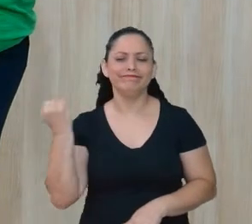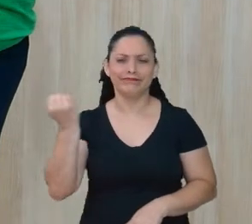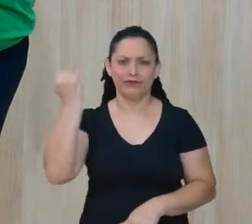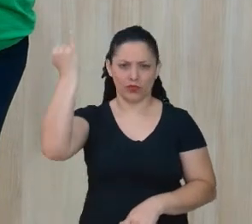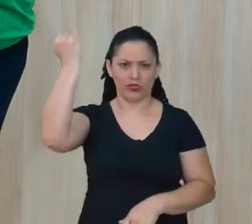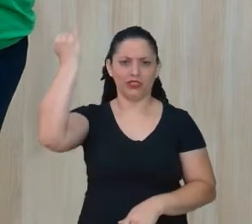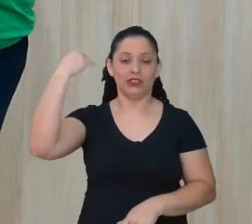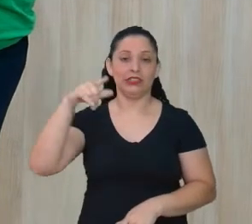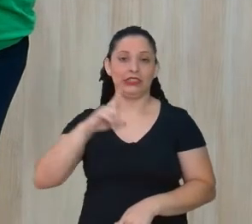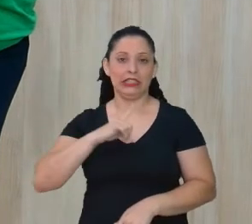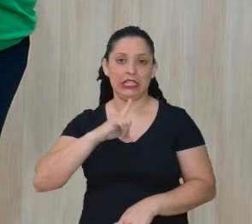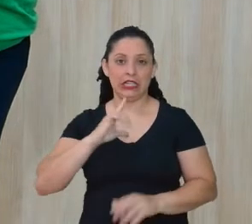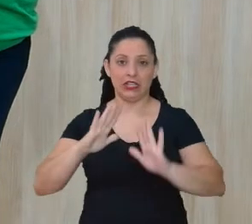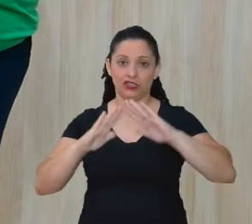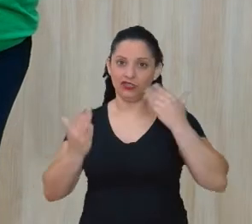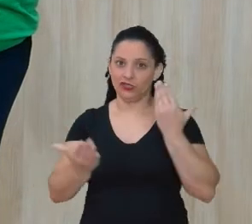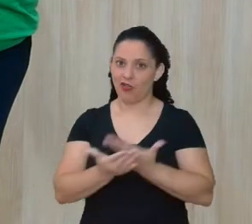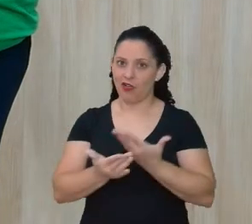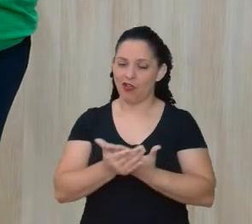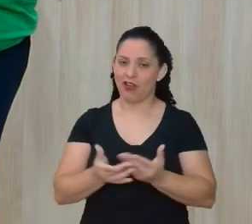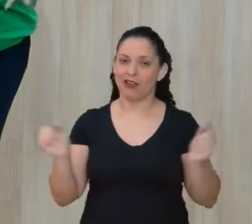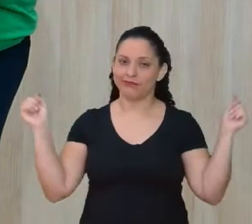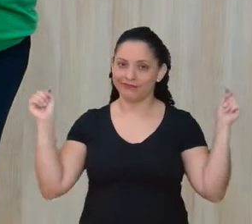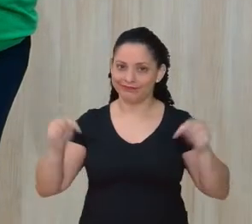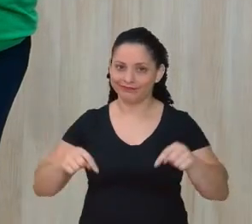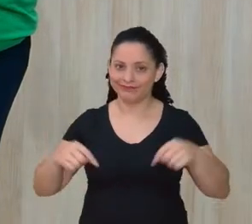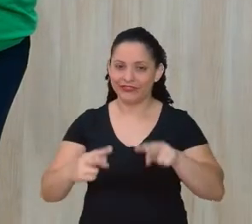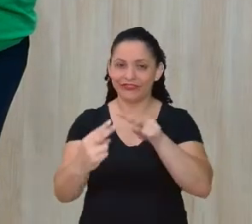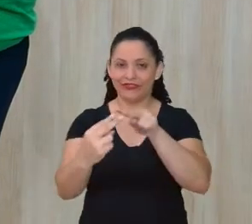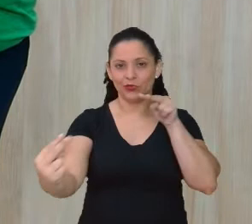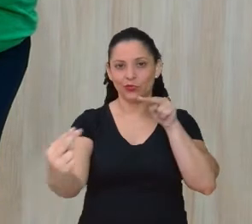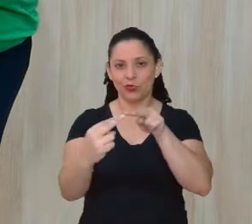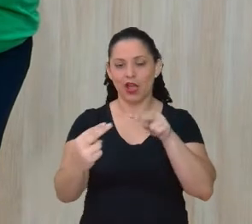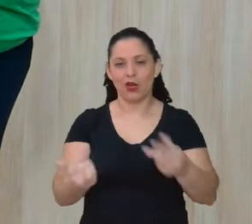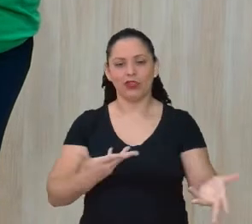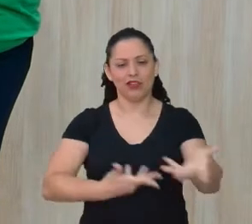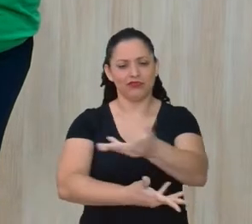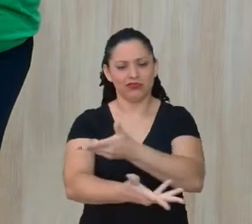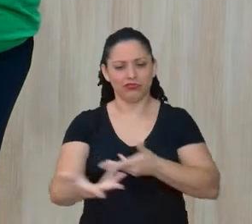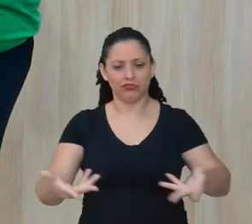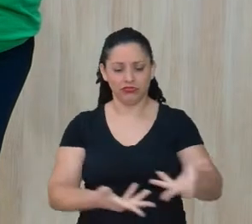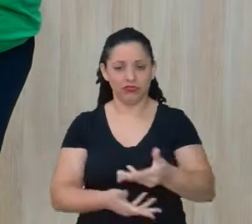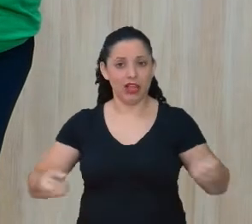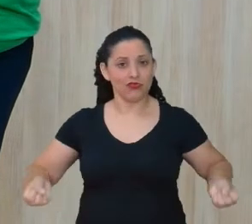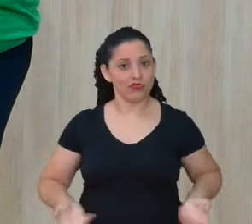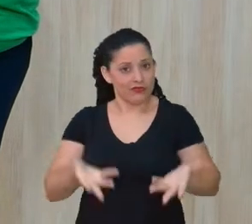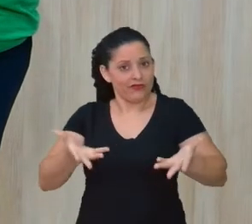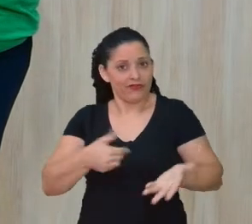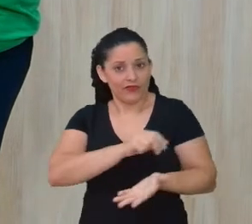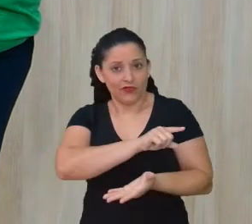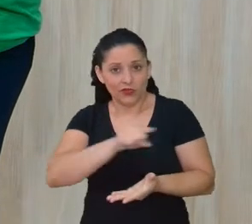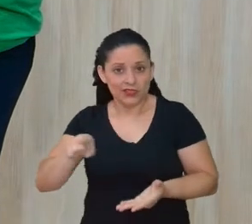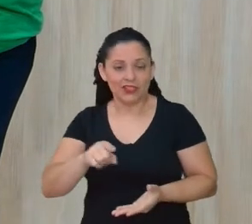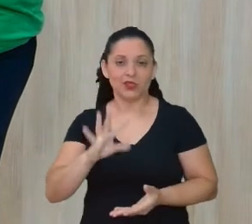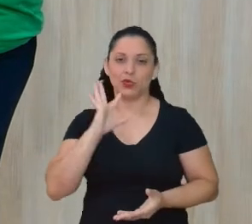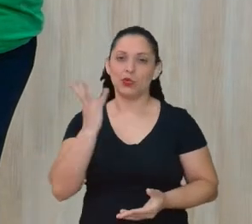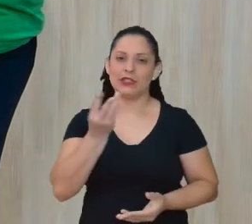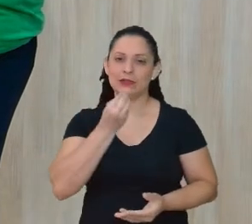também ter essa nossa escola aqui à disposição de vocês, ajudando vocês a construir esse conhecimento aí,